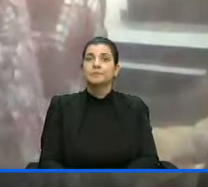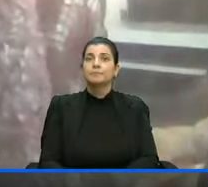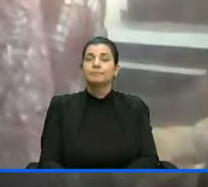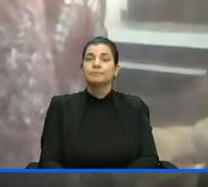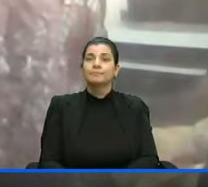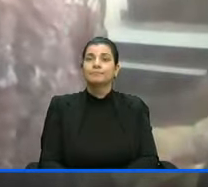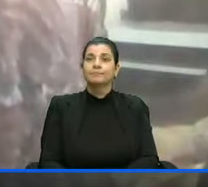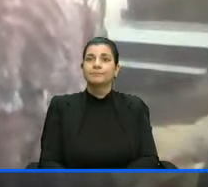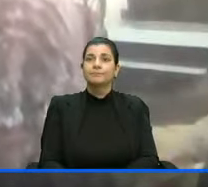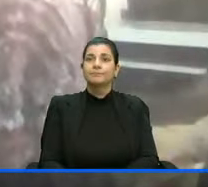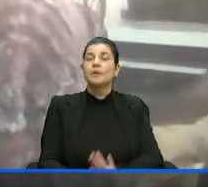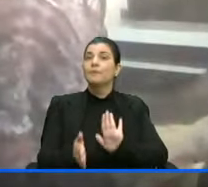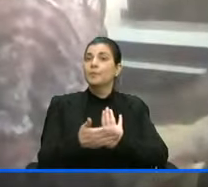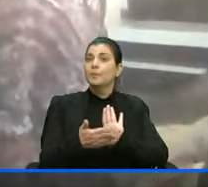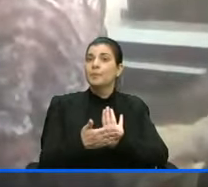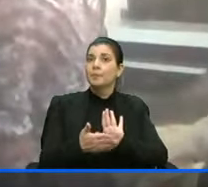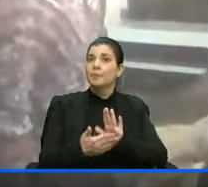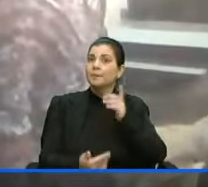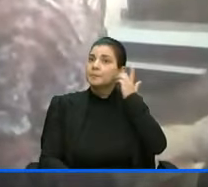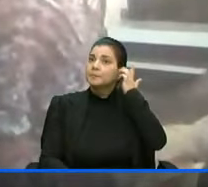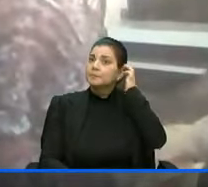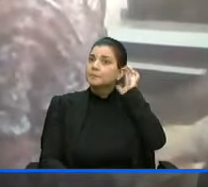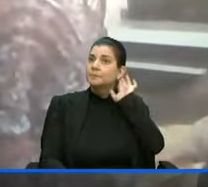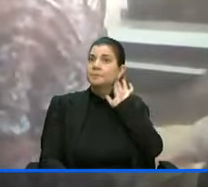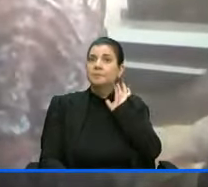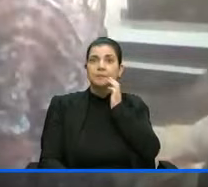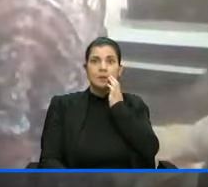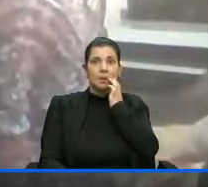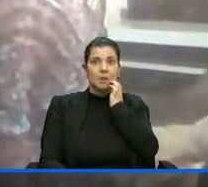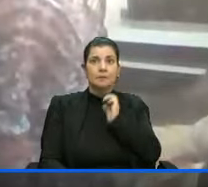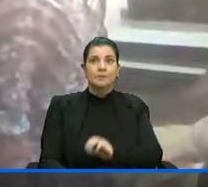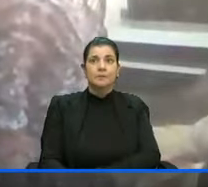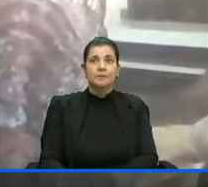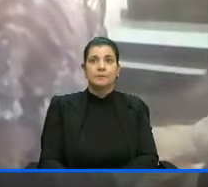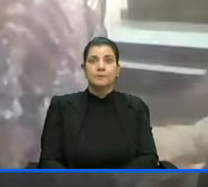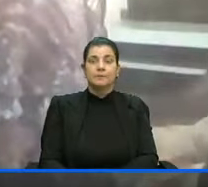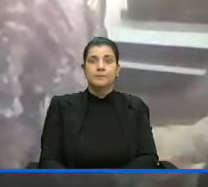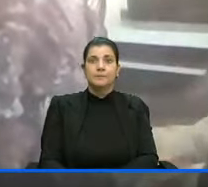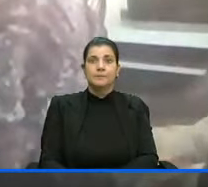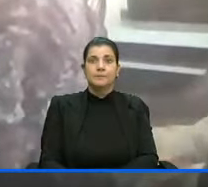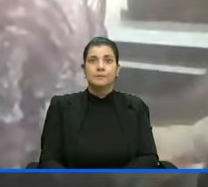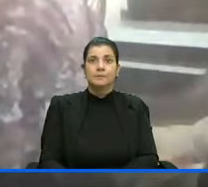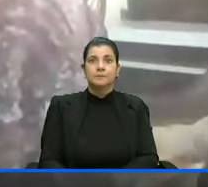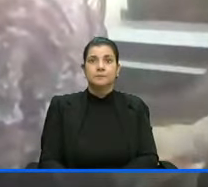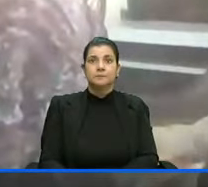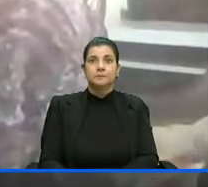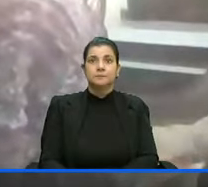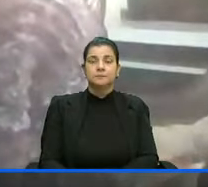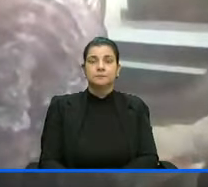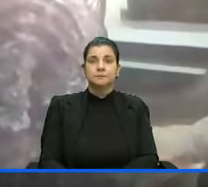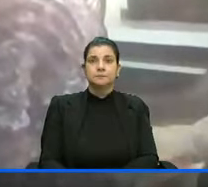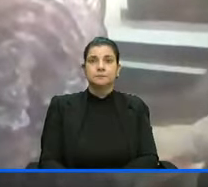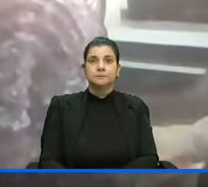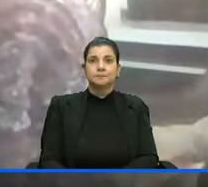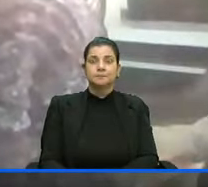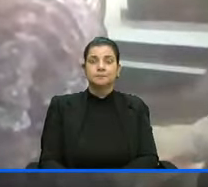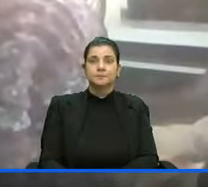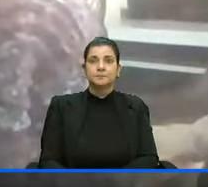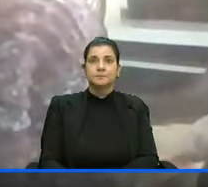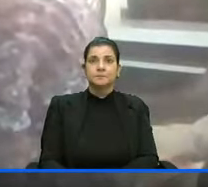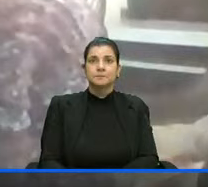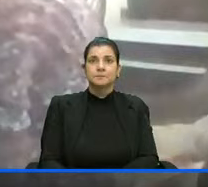bom. Vou propor, se puder abrir a janela, nós podemos fazer uma imagem aqui, Jonas, um registro da reunião final aqui, todos e todas